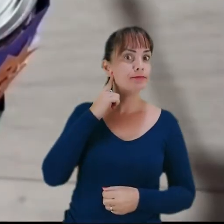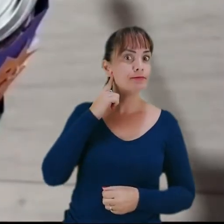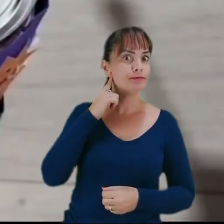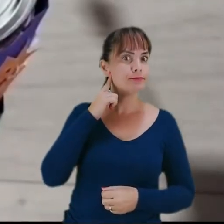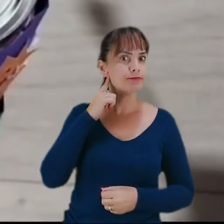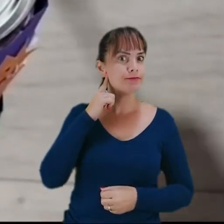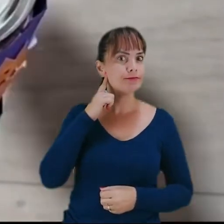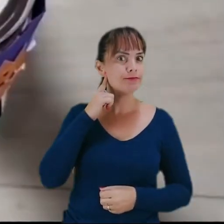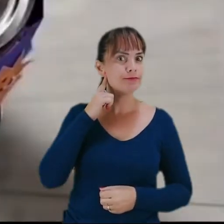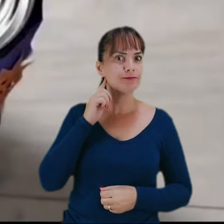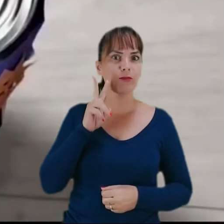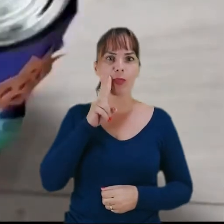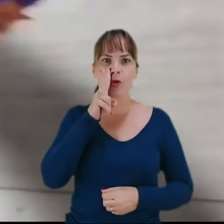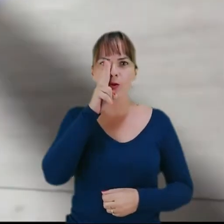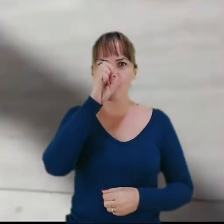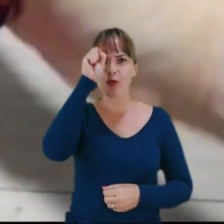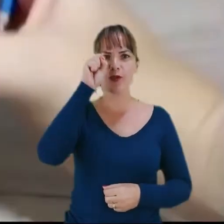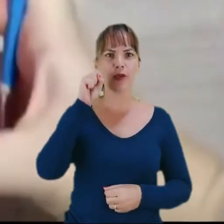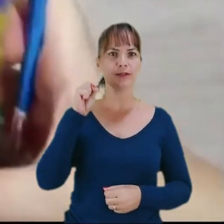é o som agudo.